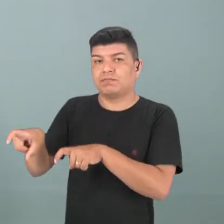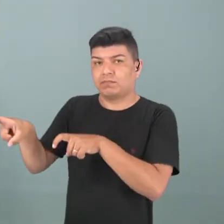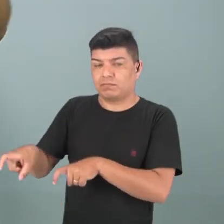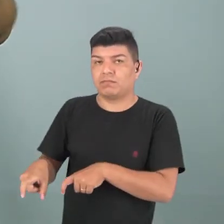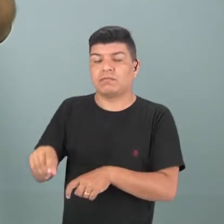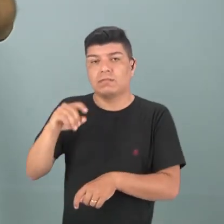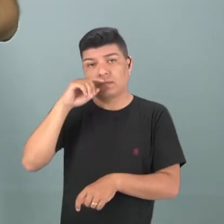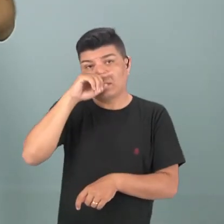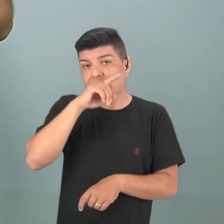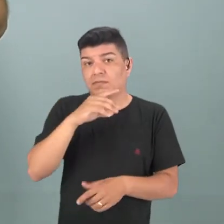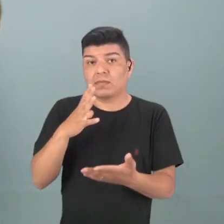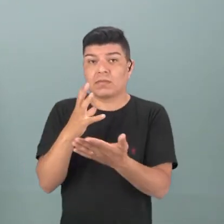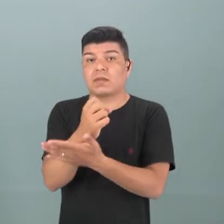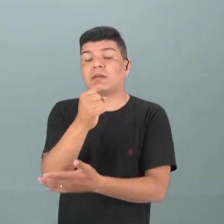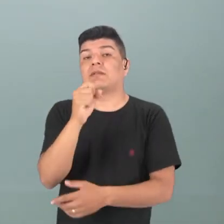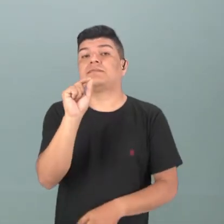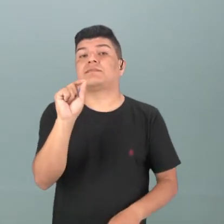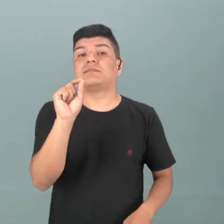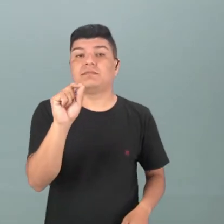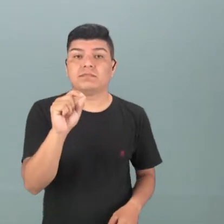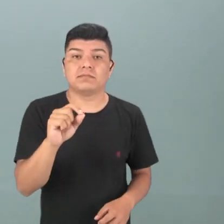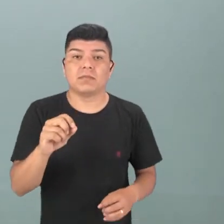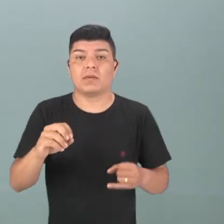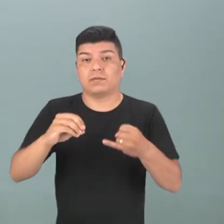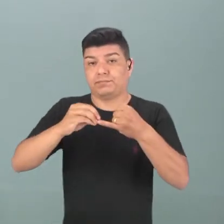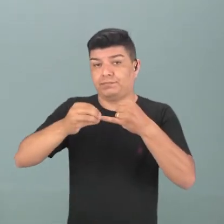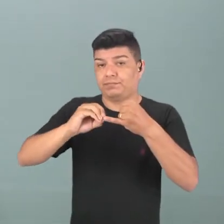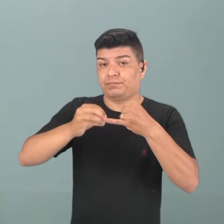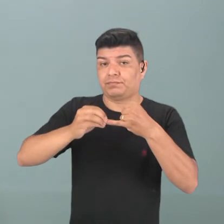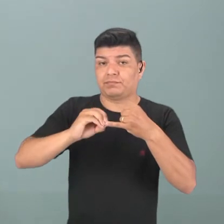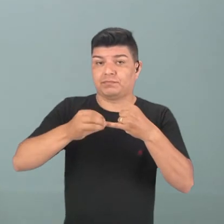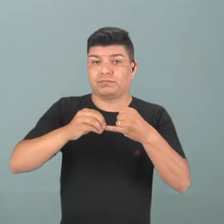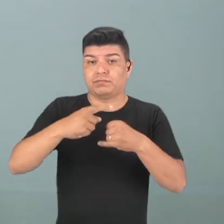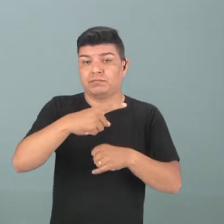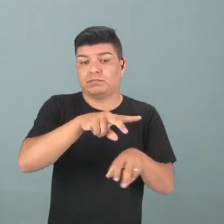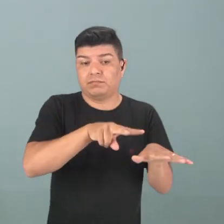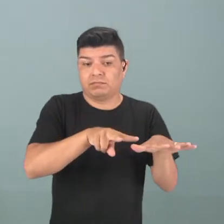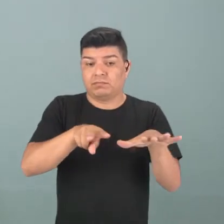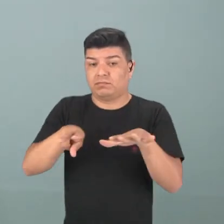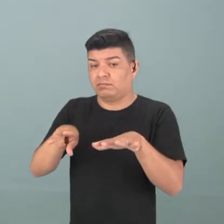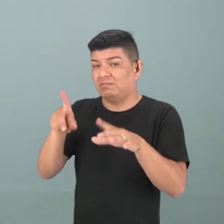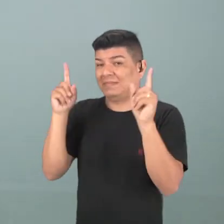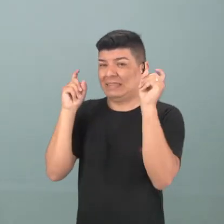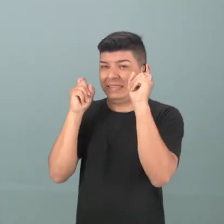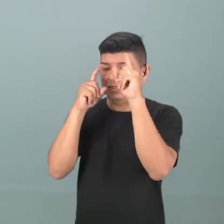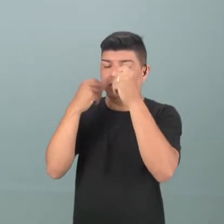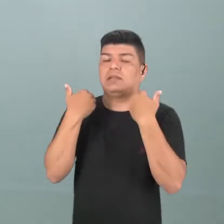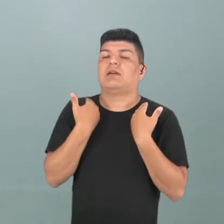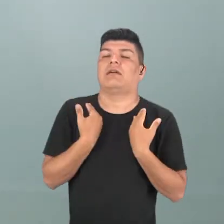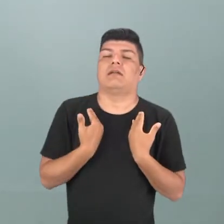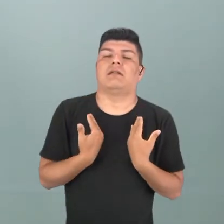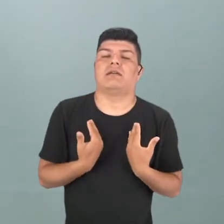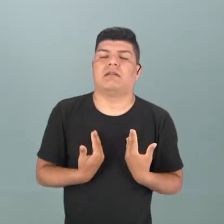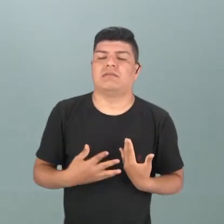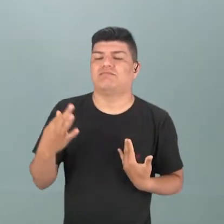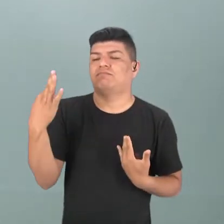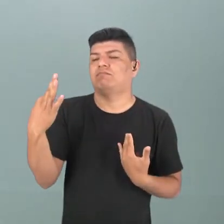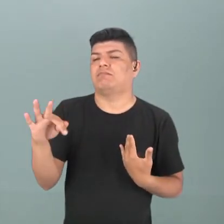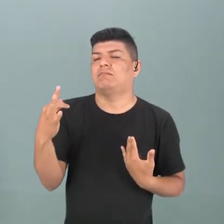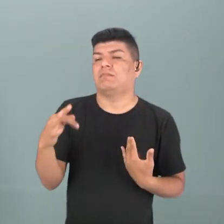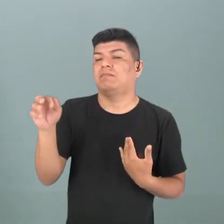vez colher feijão. Eu passei uma semana morrendo, cansado, dor nas